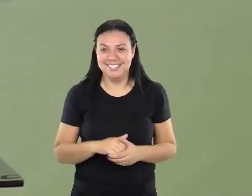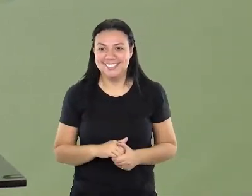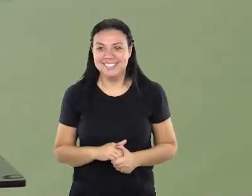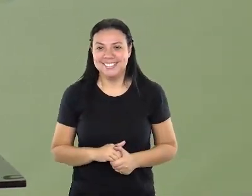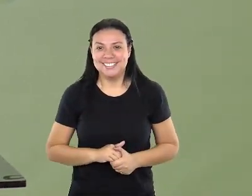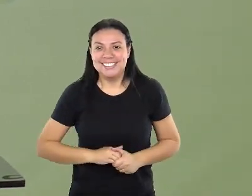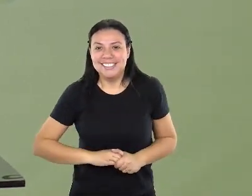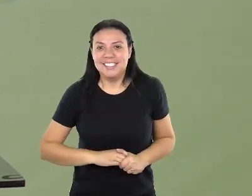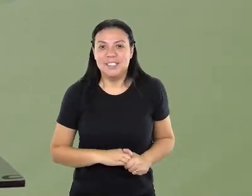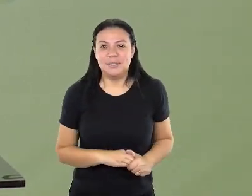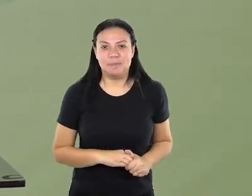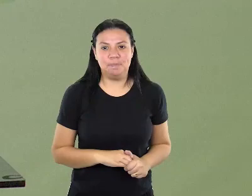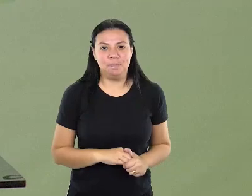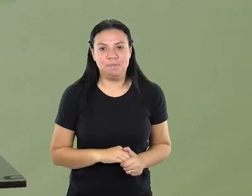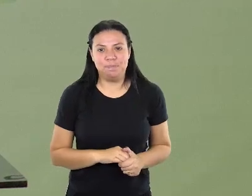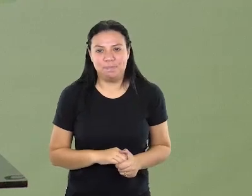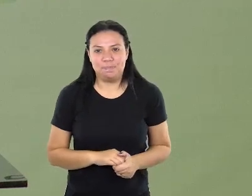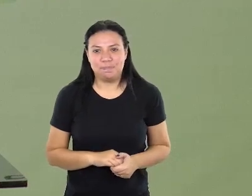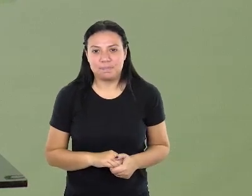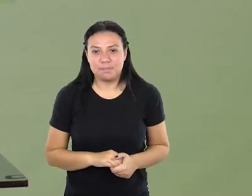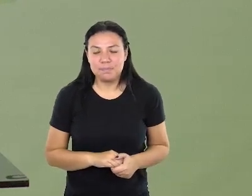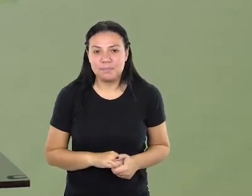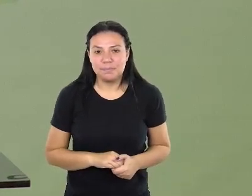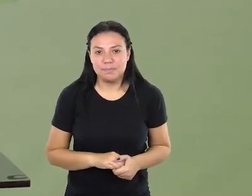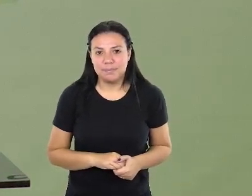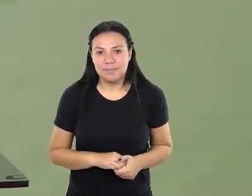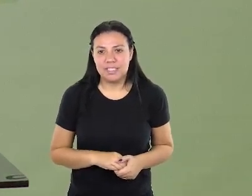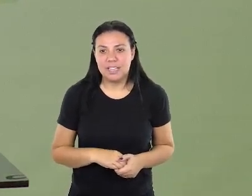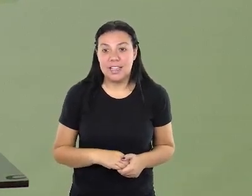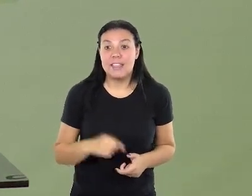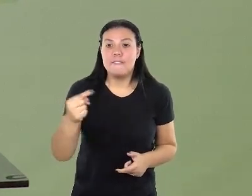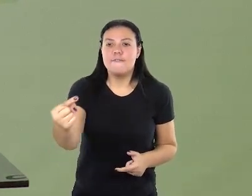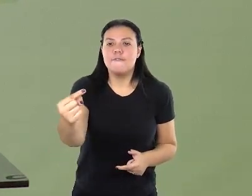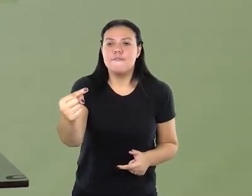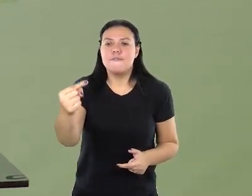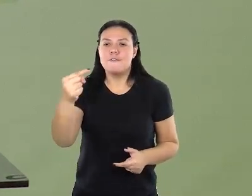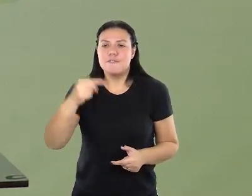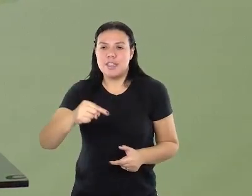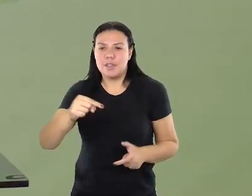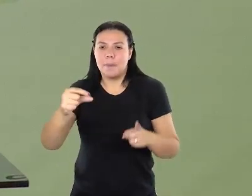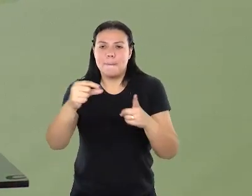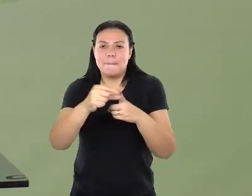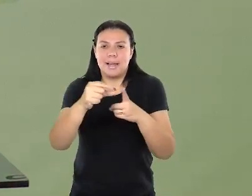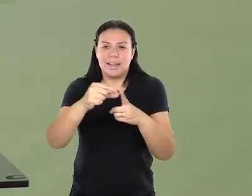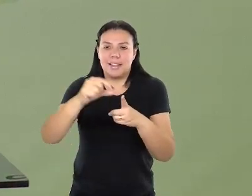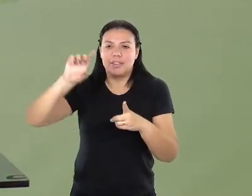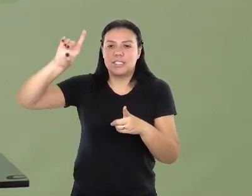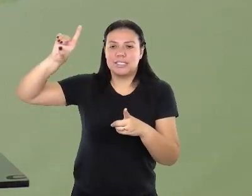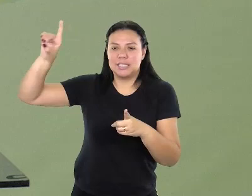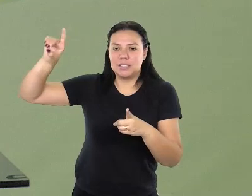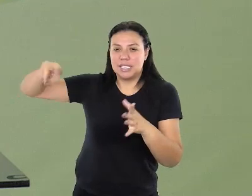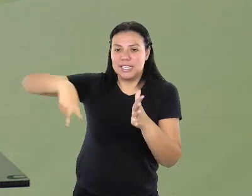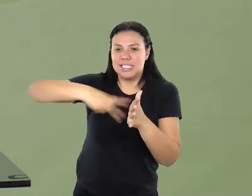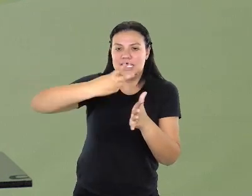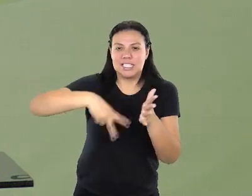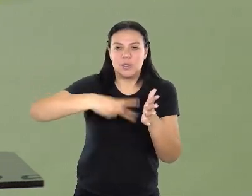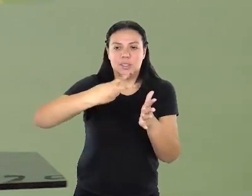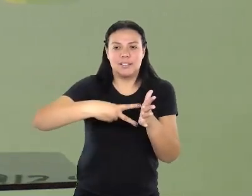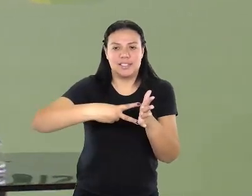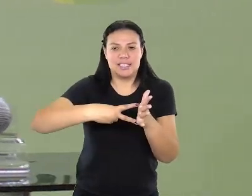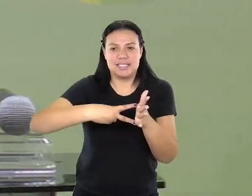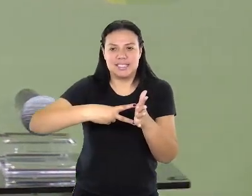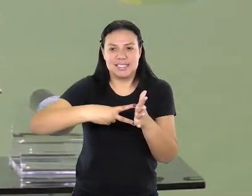Mas o que é impressionante, essa expressão do capítulo 3, veio a palavra do Senhor, segunda vez, o quê? A